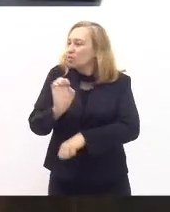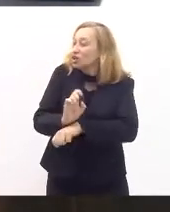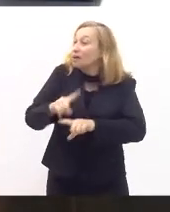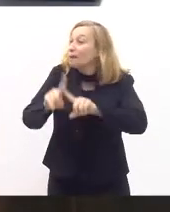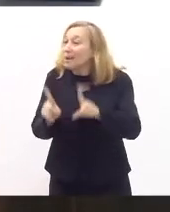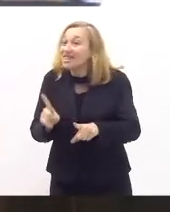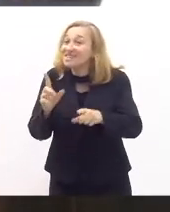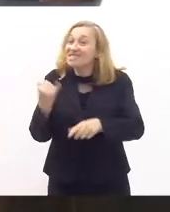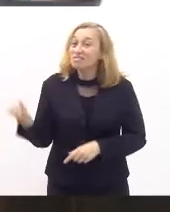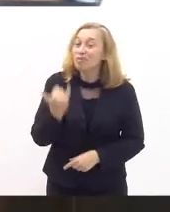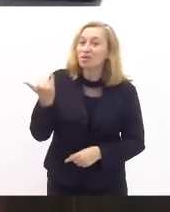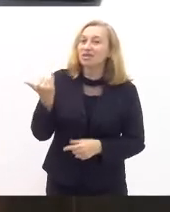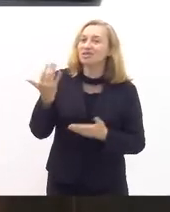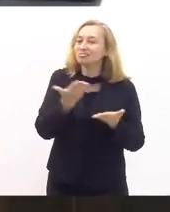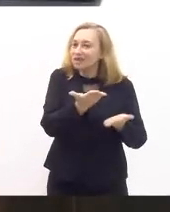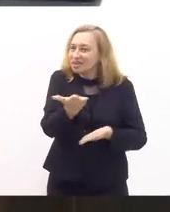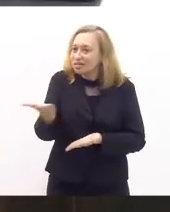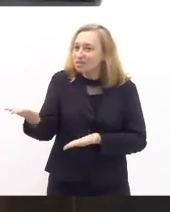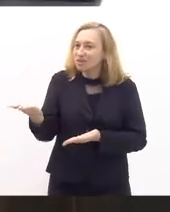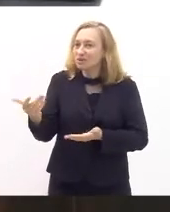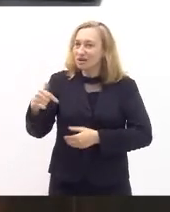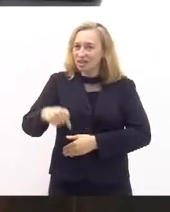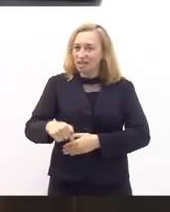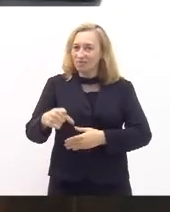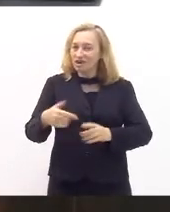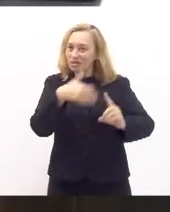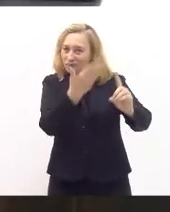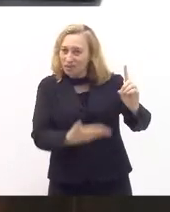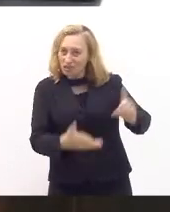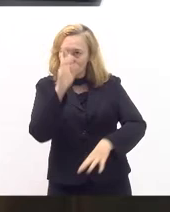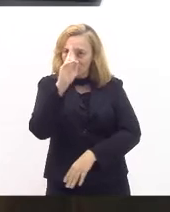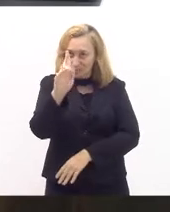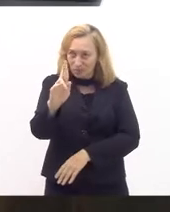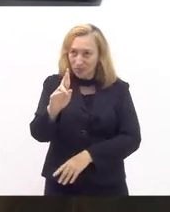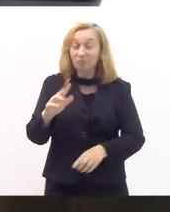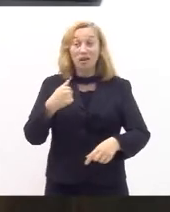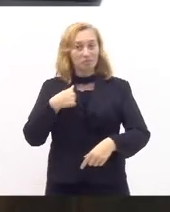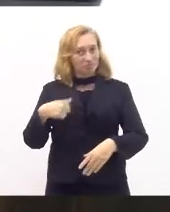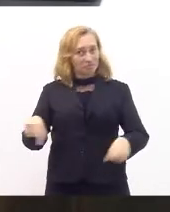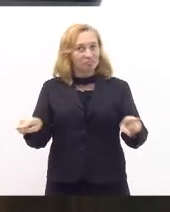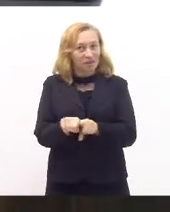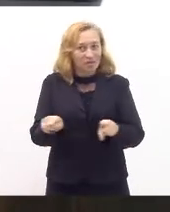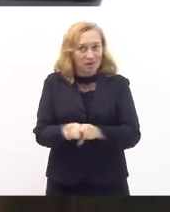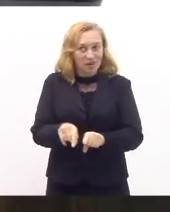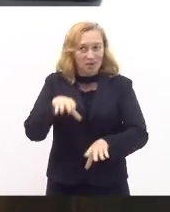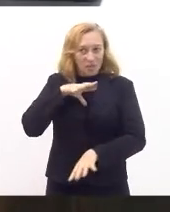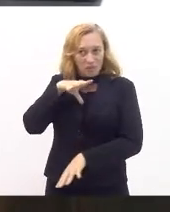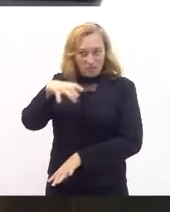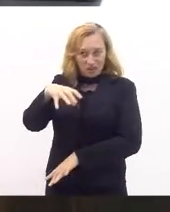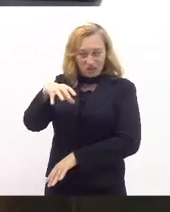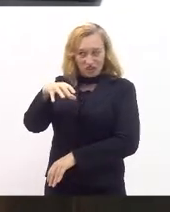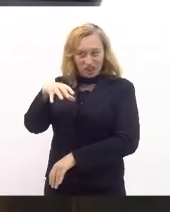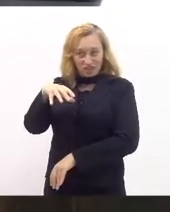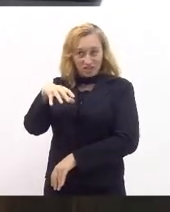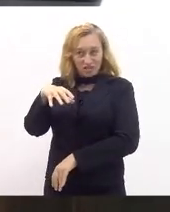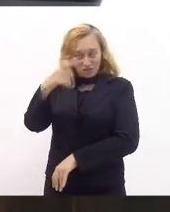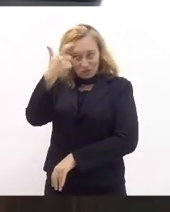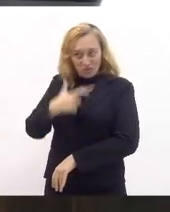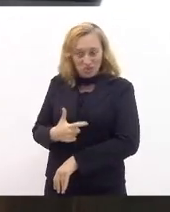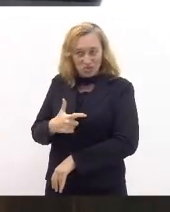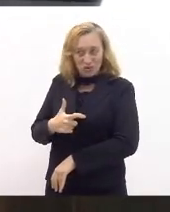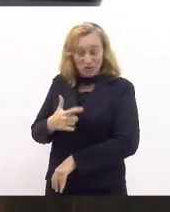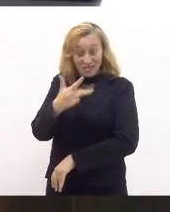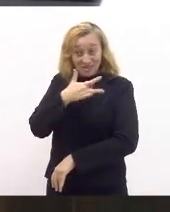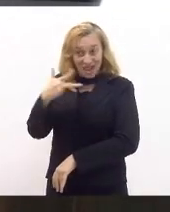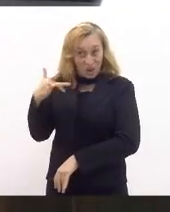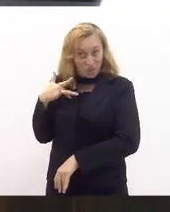importante para essas pessoas que vieram prestigiar o senhor. E a mim também, como vascaíno, vascaíno saudável, que